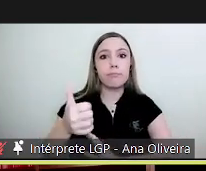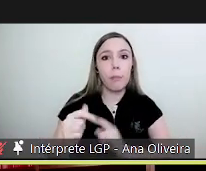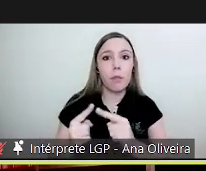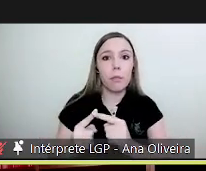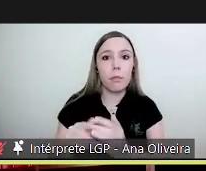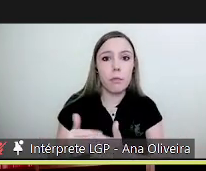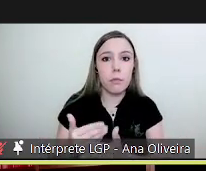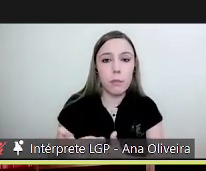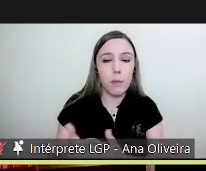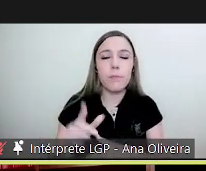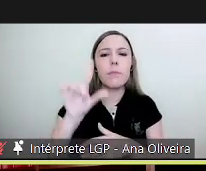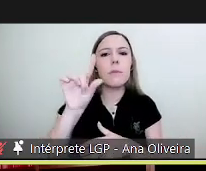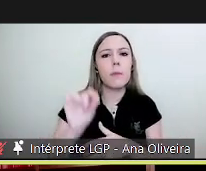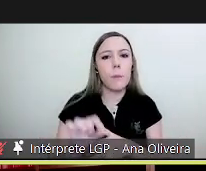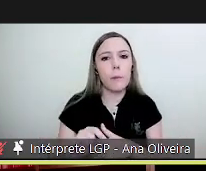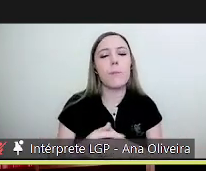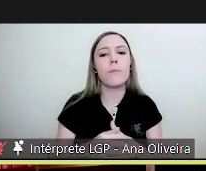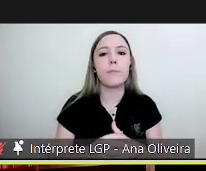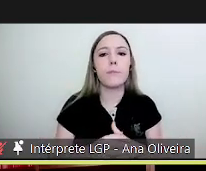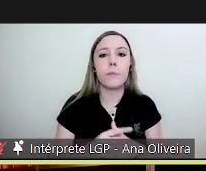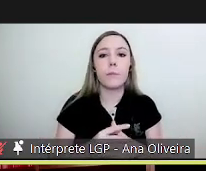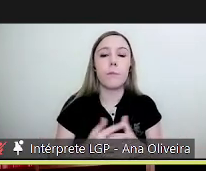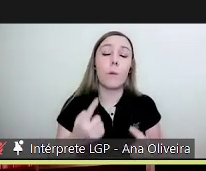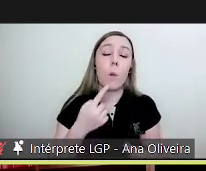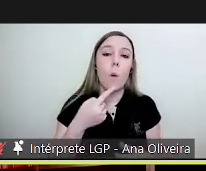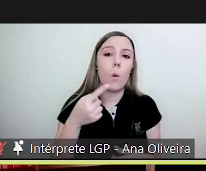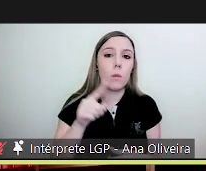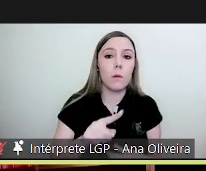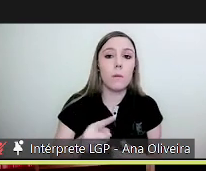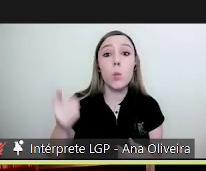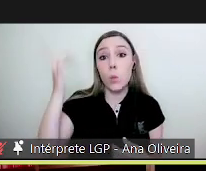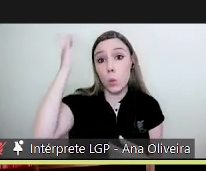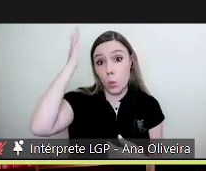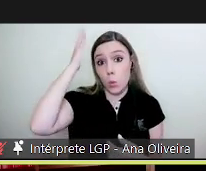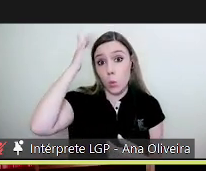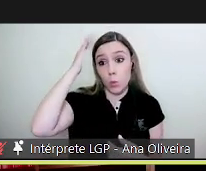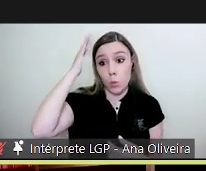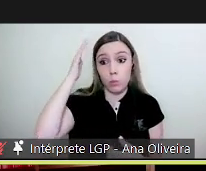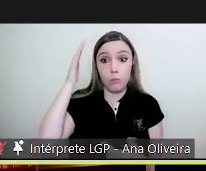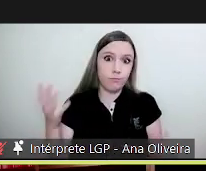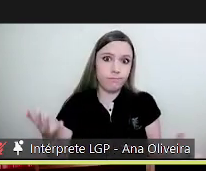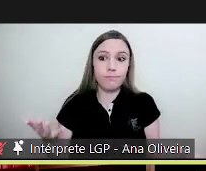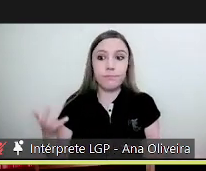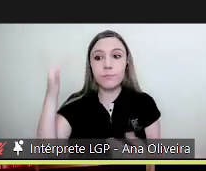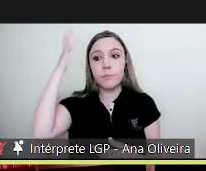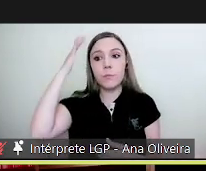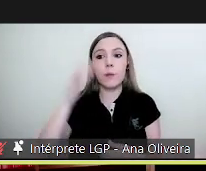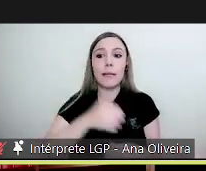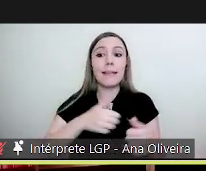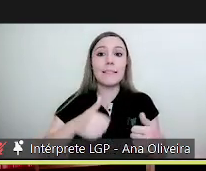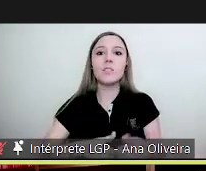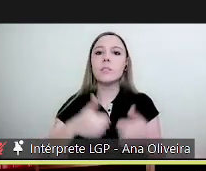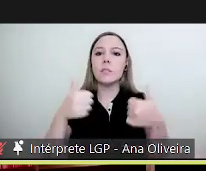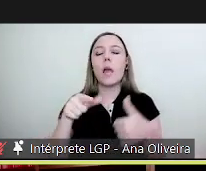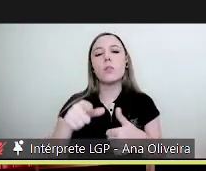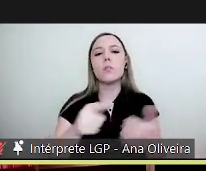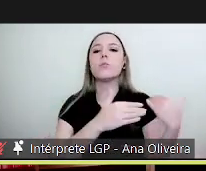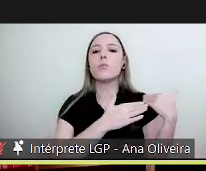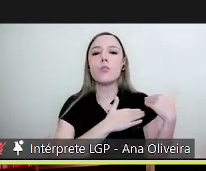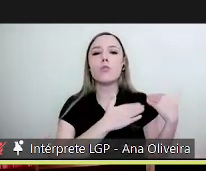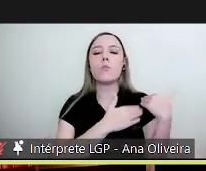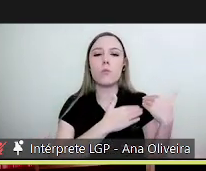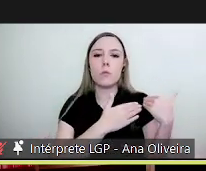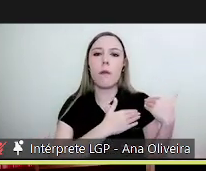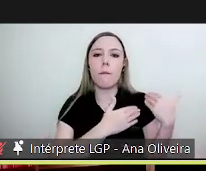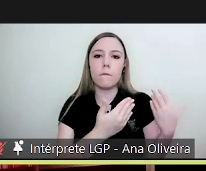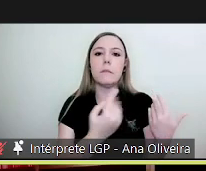tanto mais quanto, novamente, os números, não é? São, sobretudo, os centros urbanos os responsáveis pelo consumo